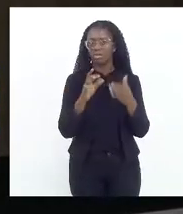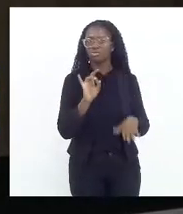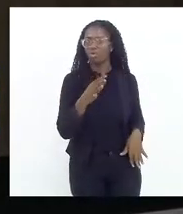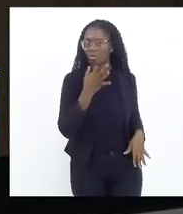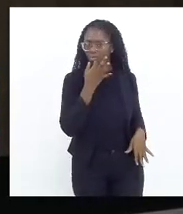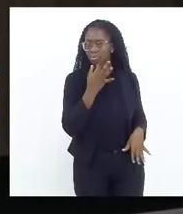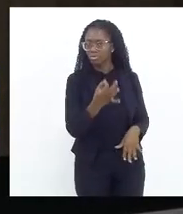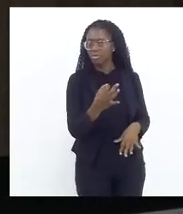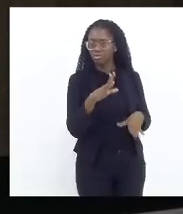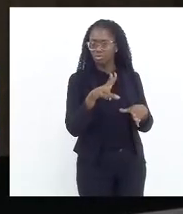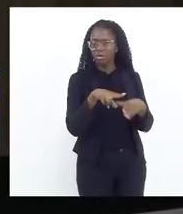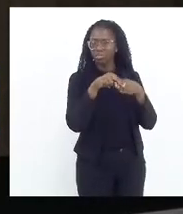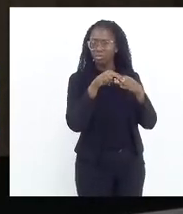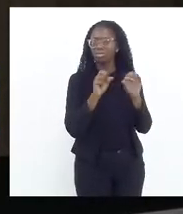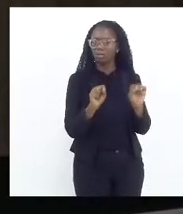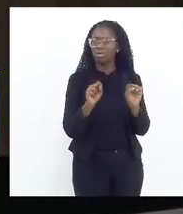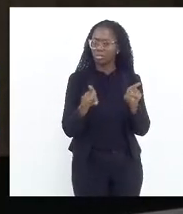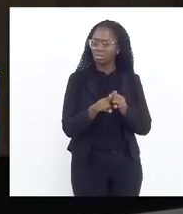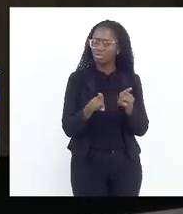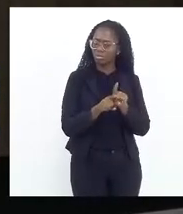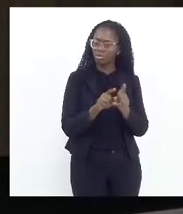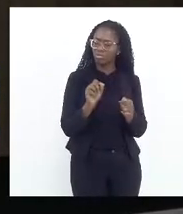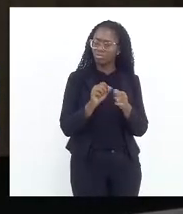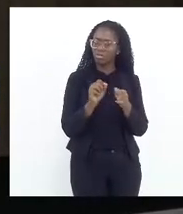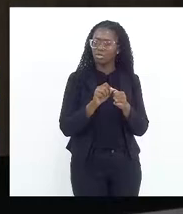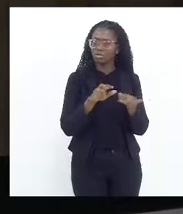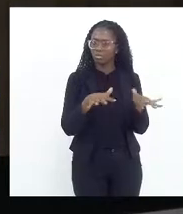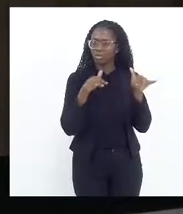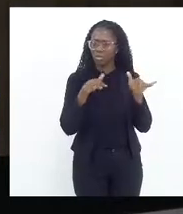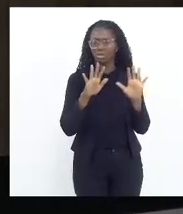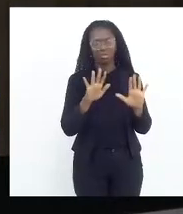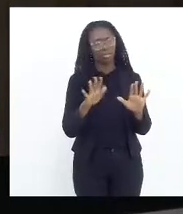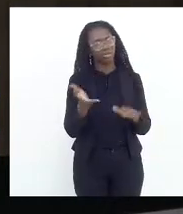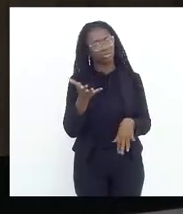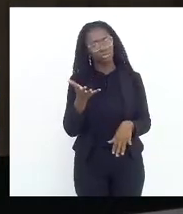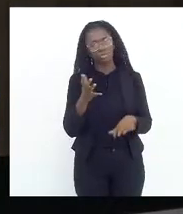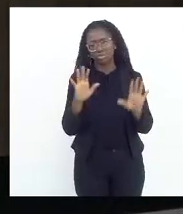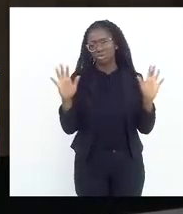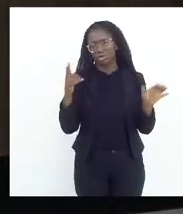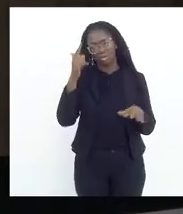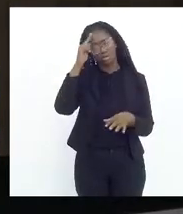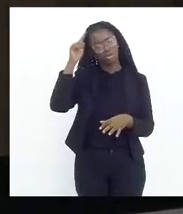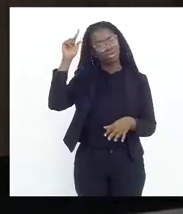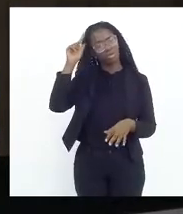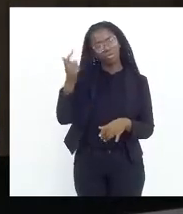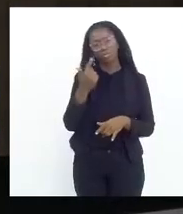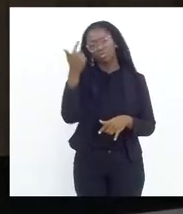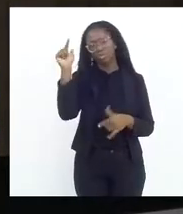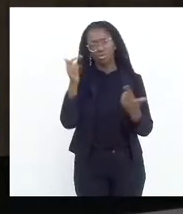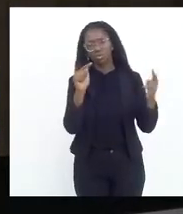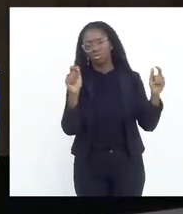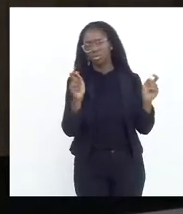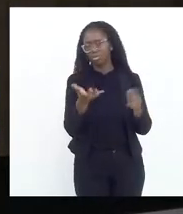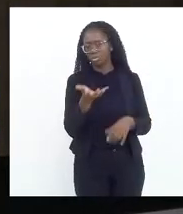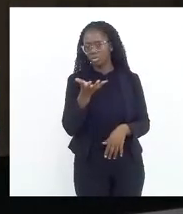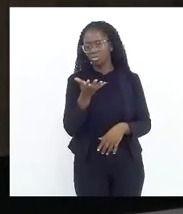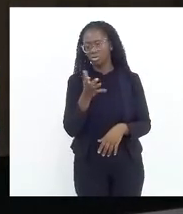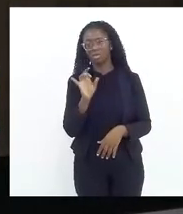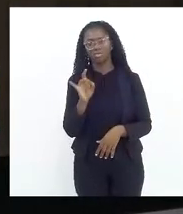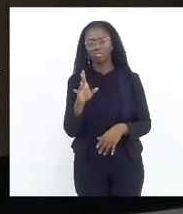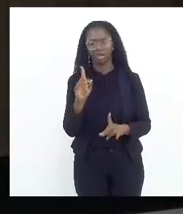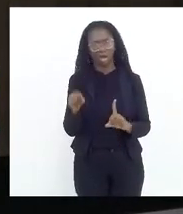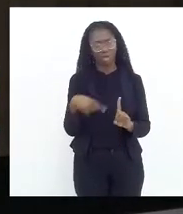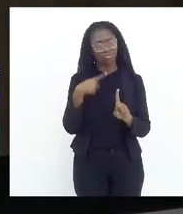de emenda que também pode ser feito pelo plenário. Mas quem quiser, deputado Luiz Paulo ou outro deputado, quiser ter o teor, é uma emenda